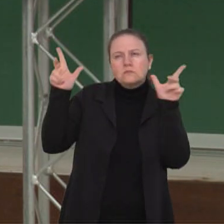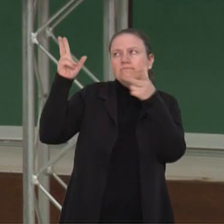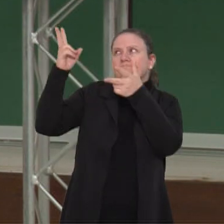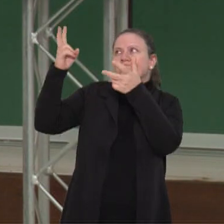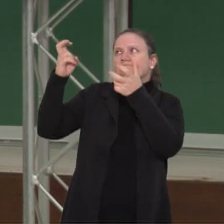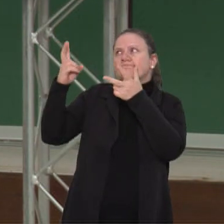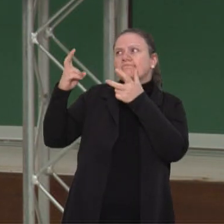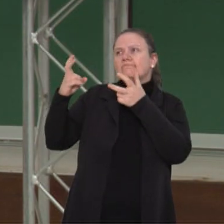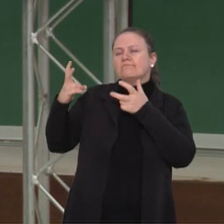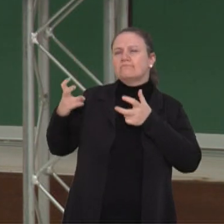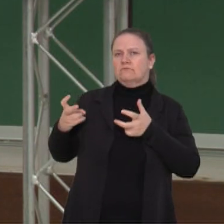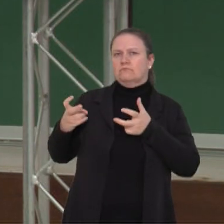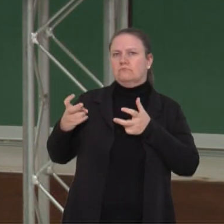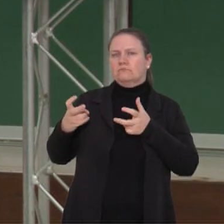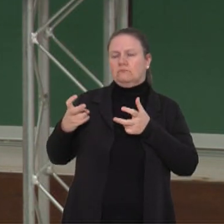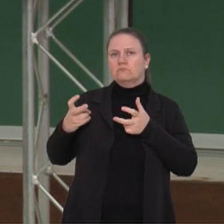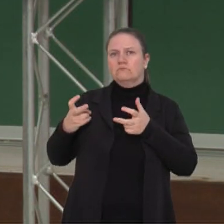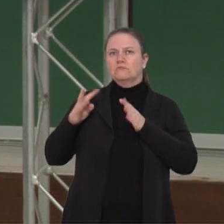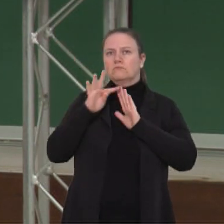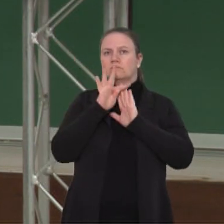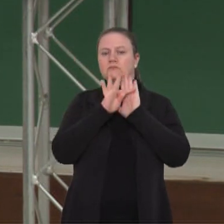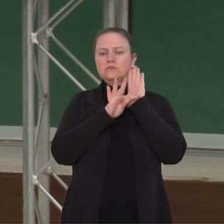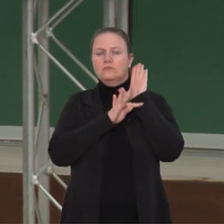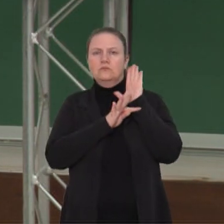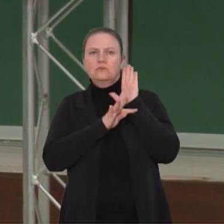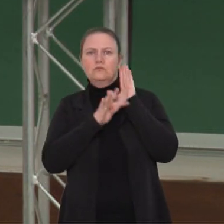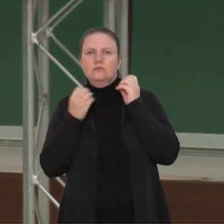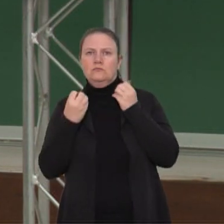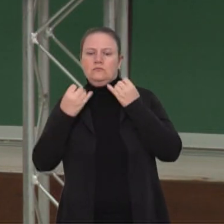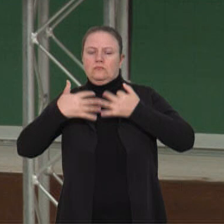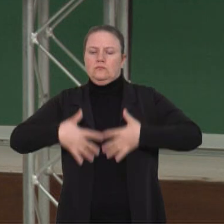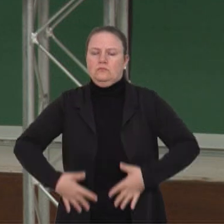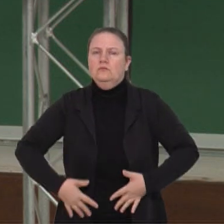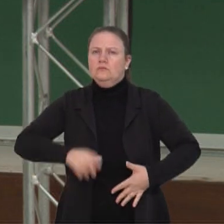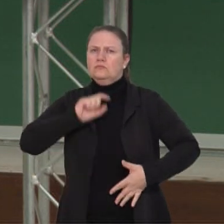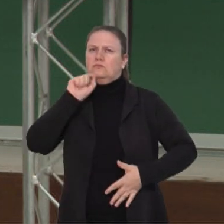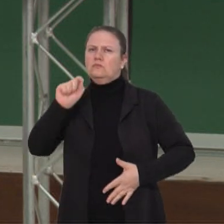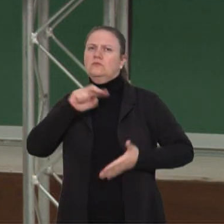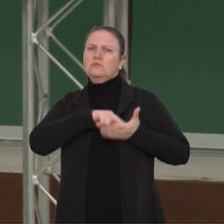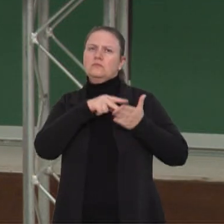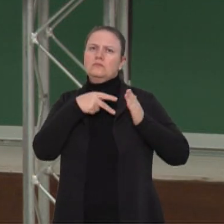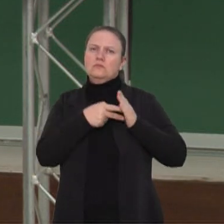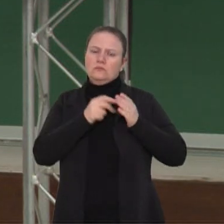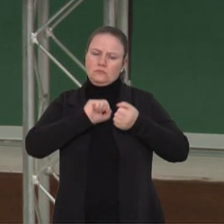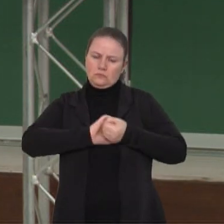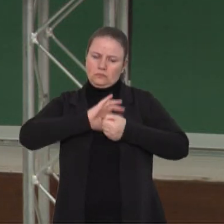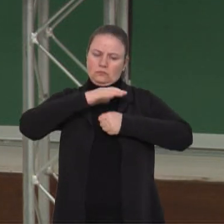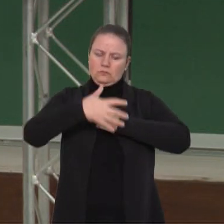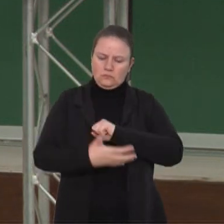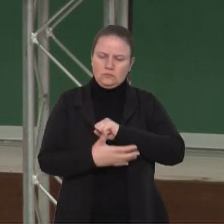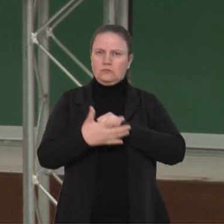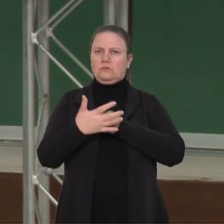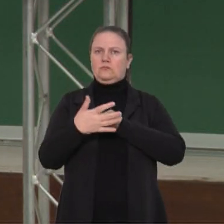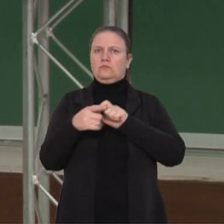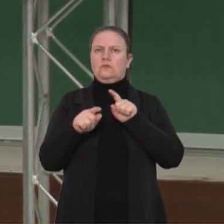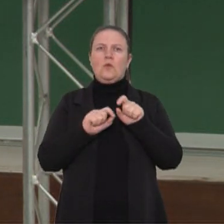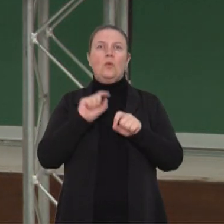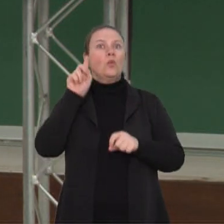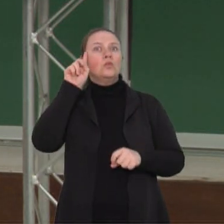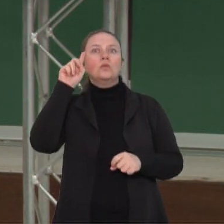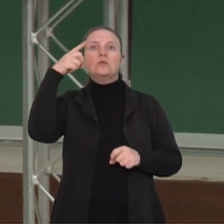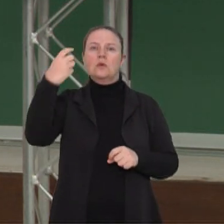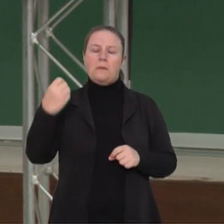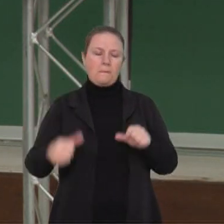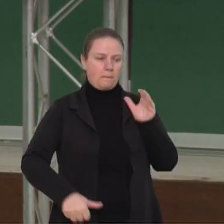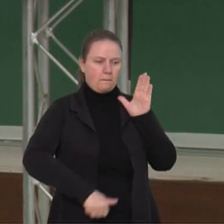então ele começa falando o que é o Covid, né? Falando quando foi identificado o